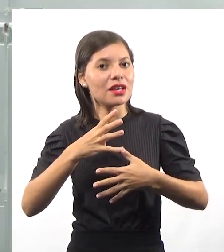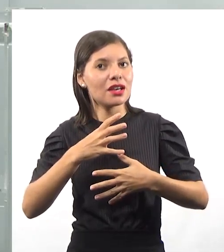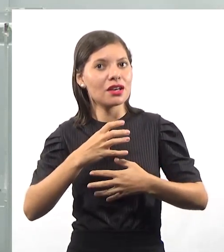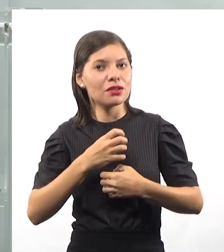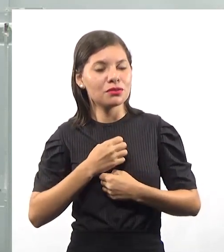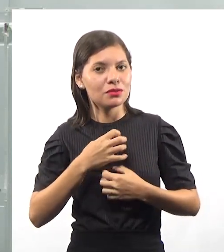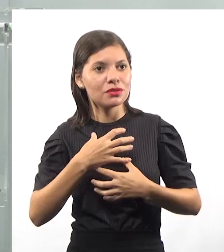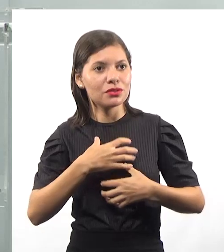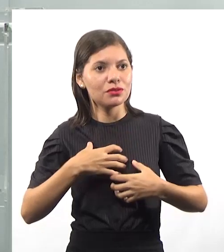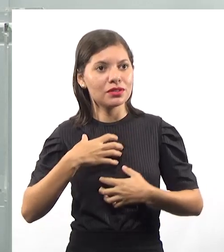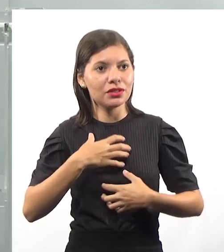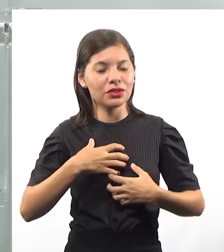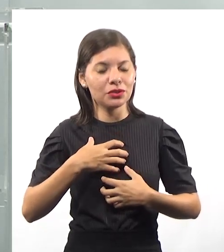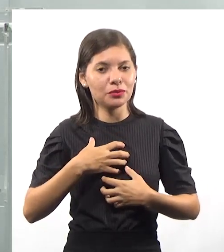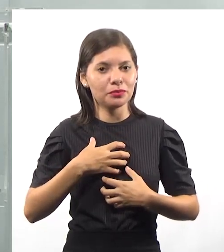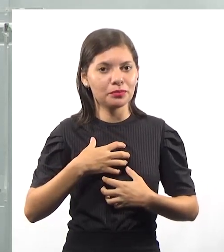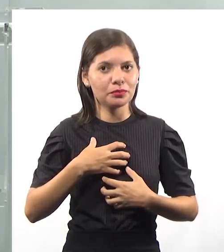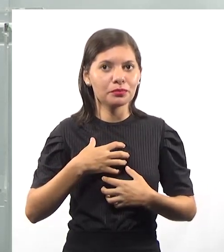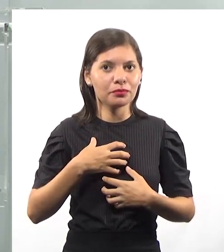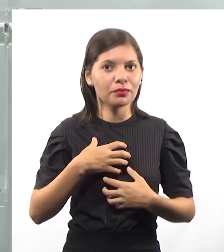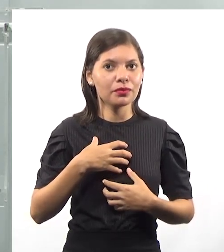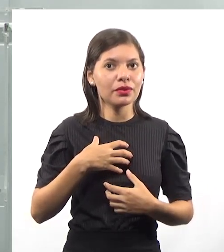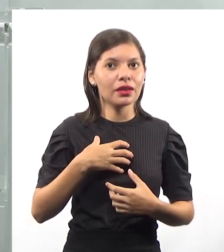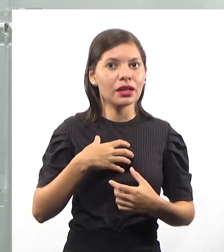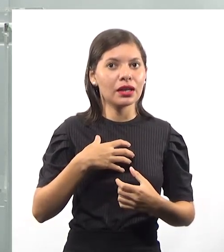pegar, o fazer, o sentir.